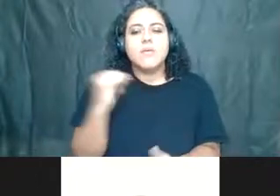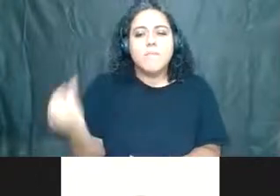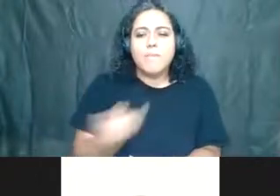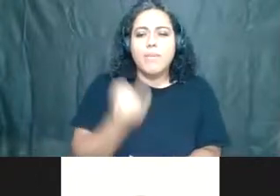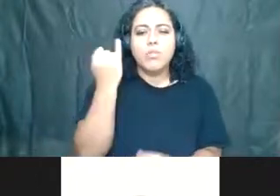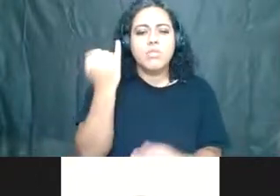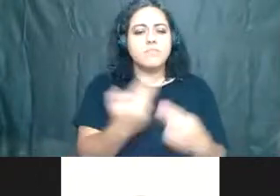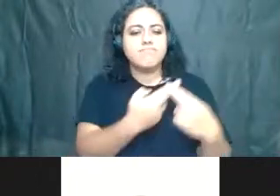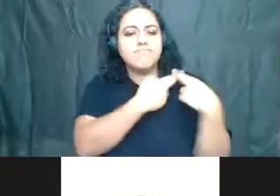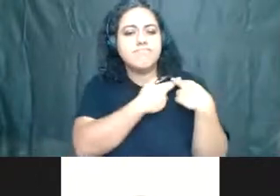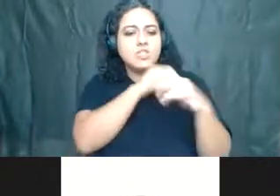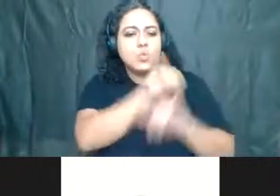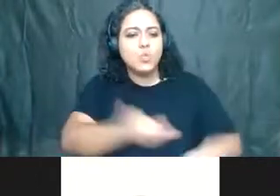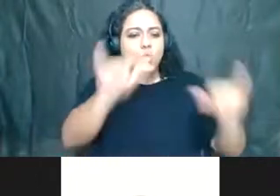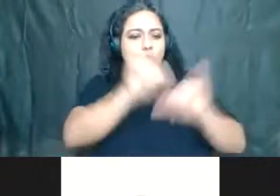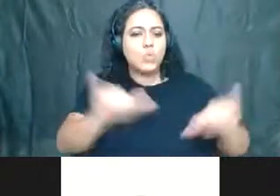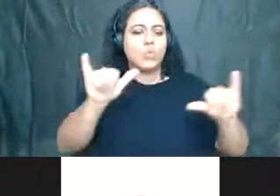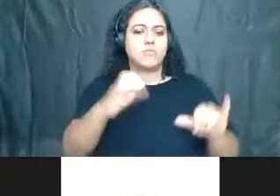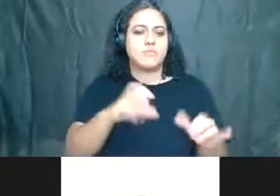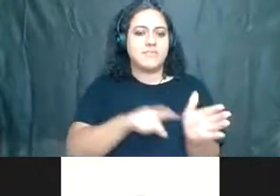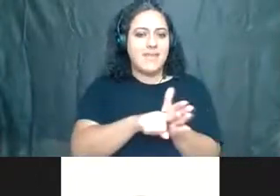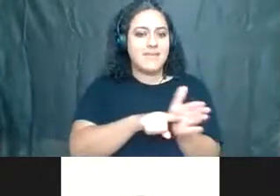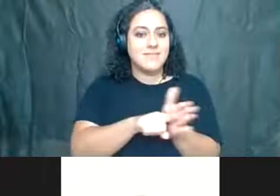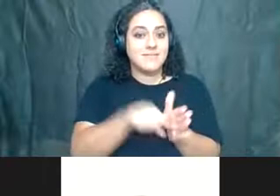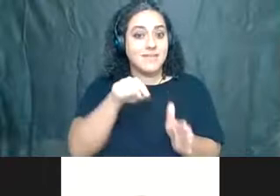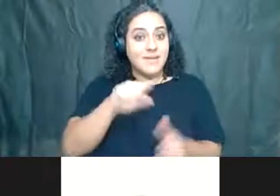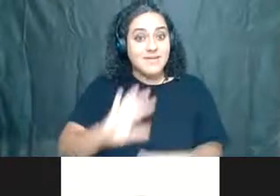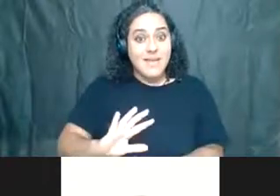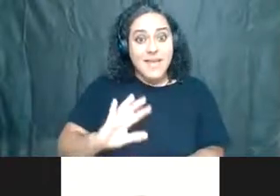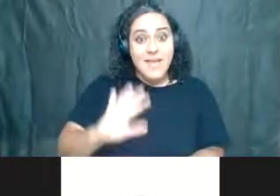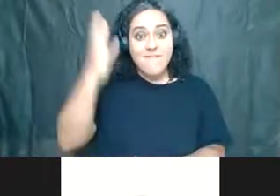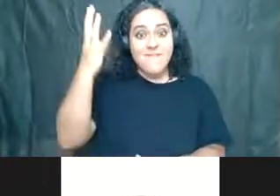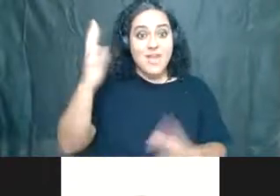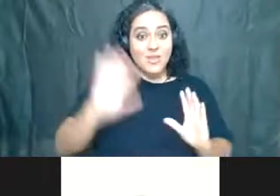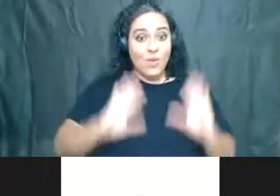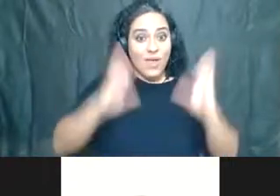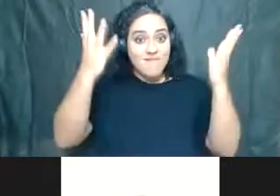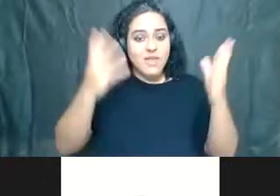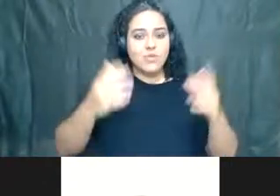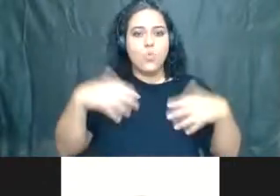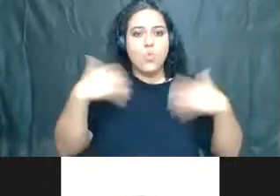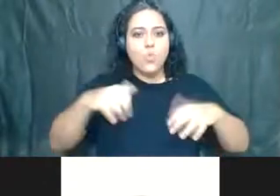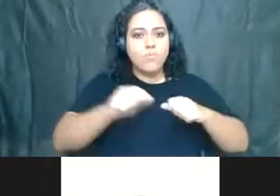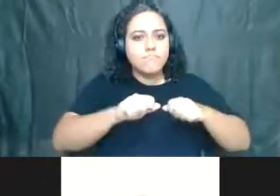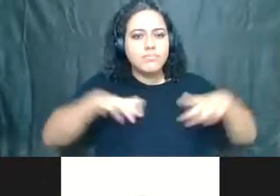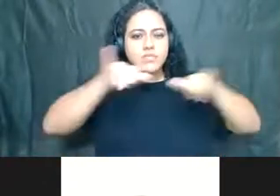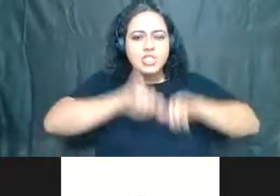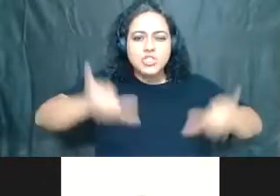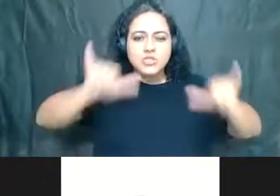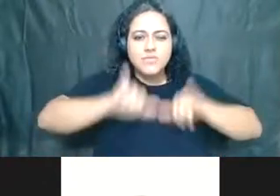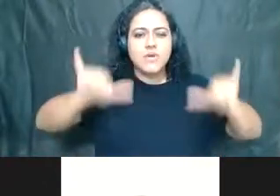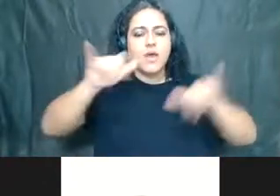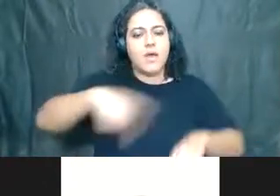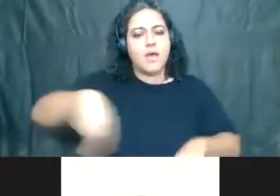de popularização da ciência. Eu acho que nunca tivemos um evento tão grandioso no IFES, aberto e divulgado ao público